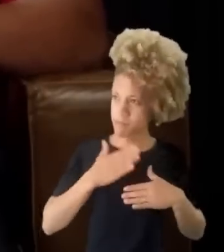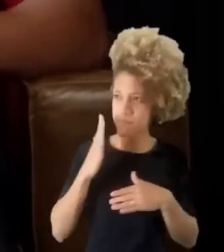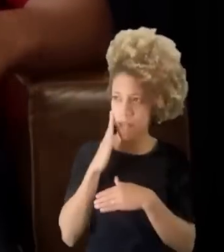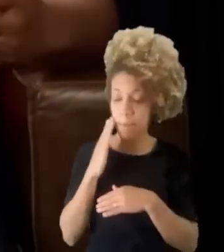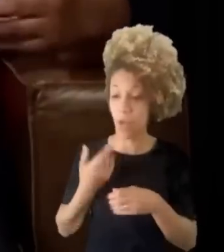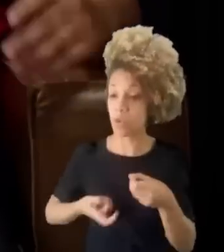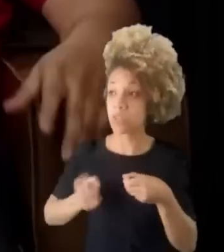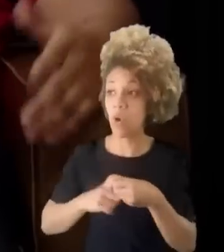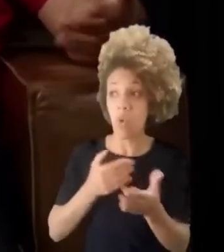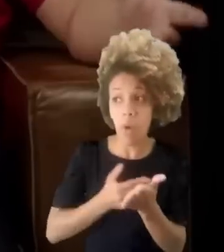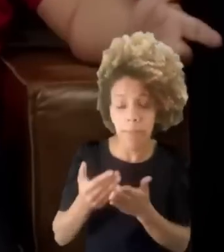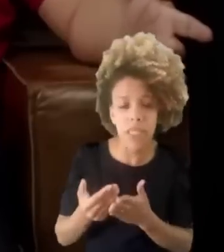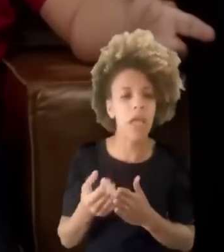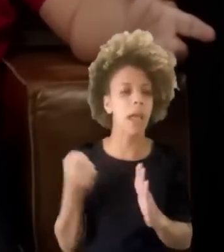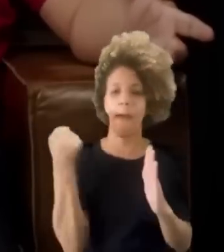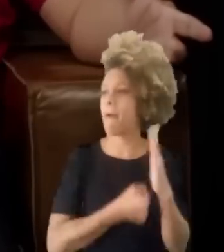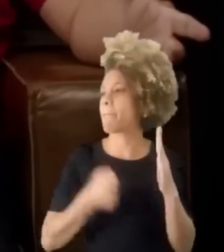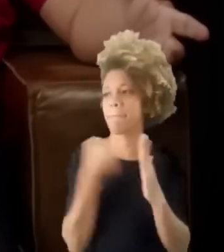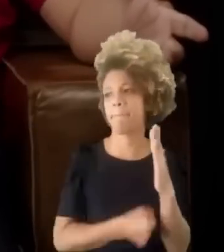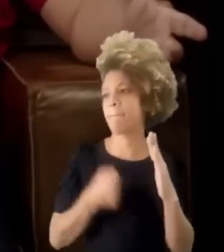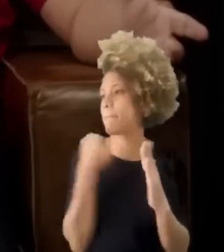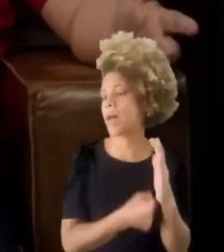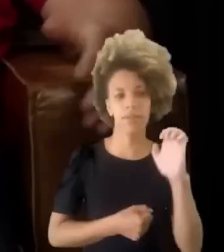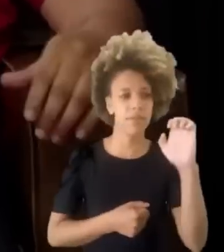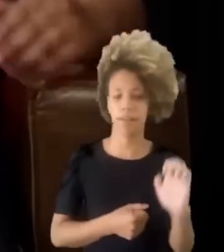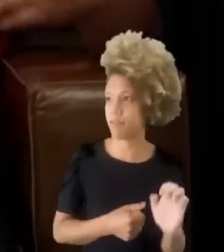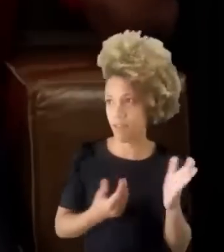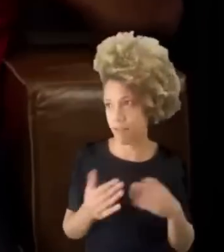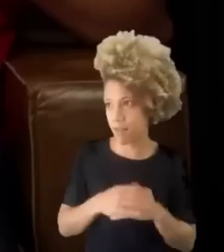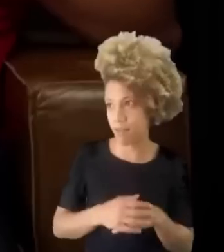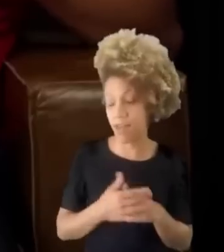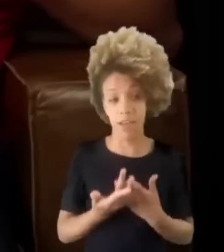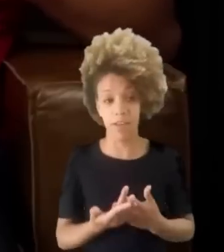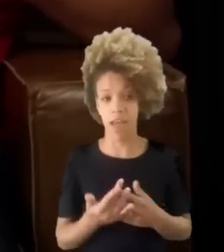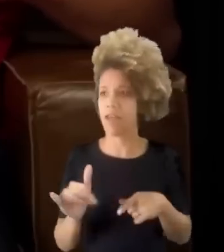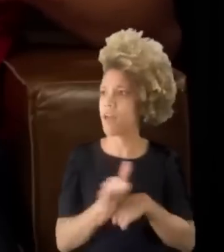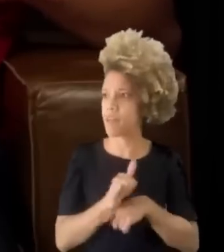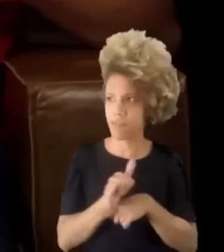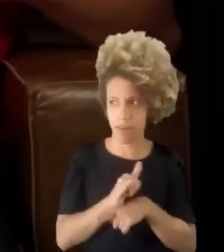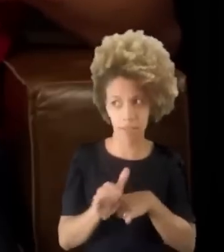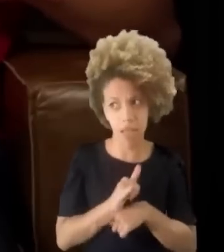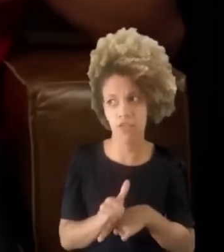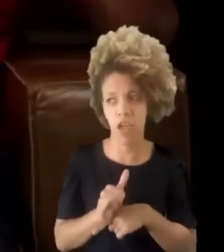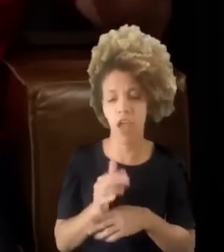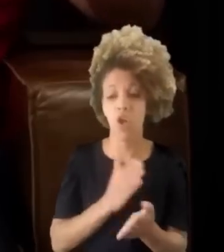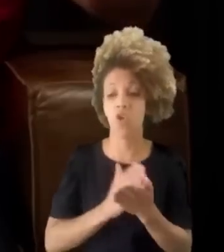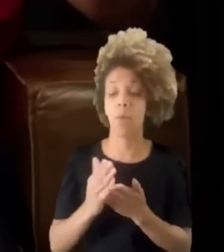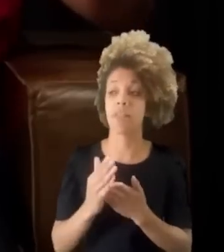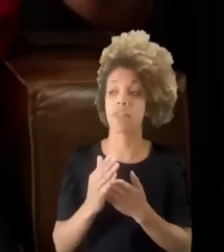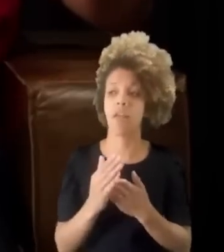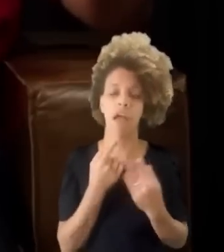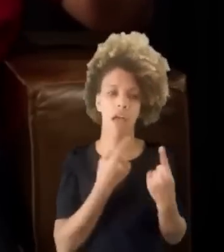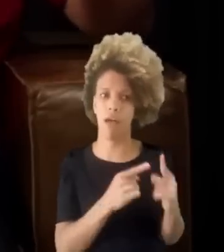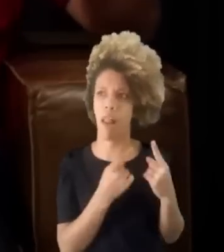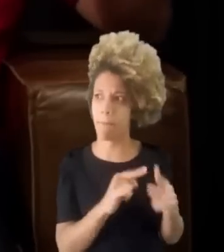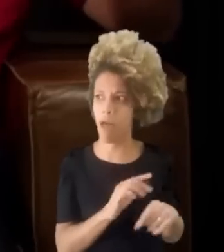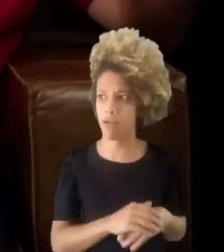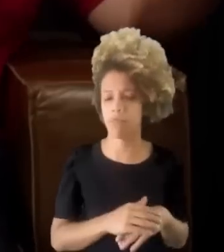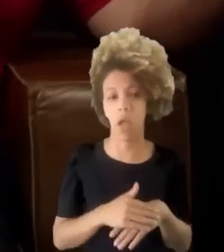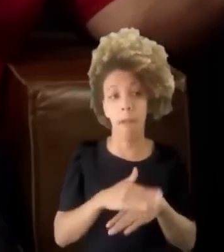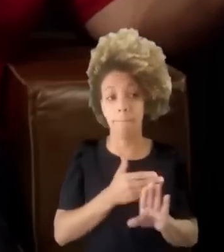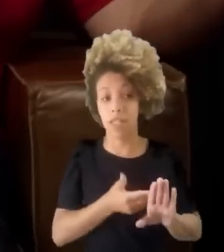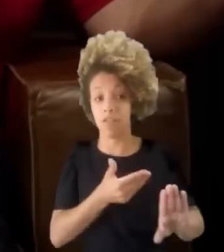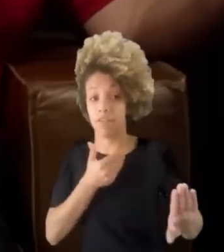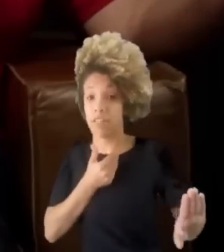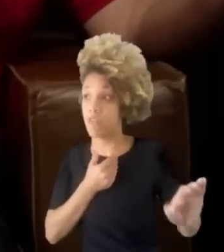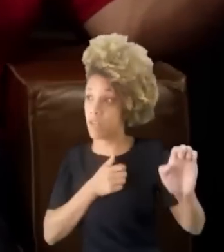base quando eu comecei a bater na esquerda mano entendeu E aí eu eu bati de forma estratégica eu comecei a falar mal de algumas coisas aí quanto